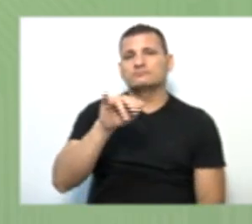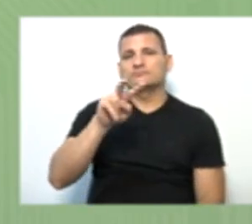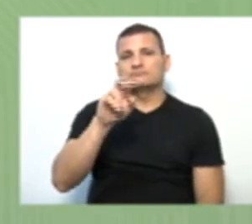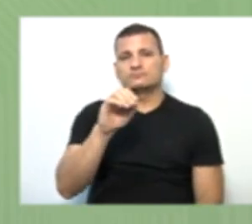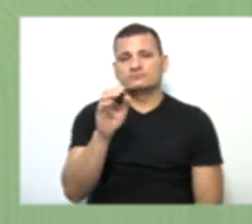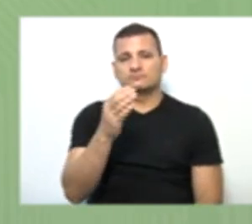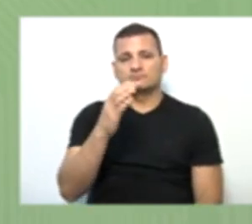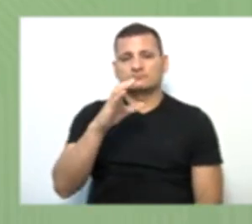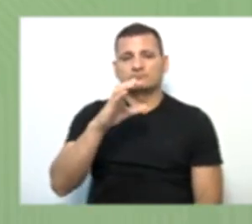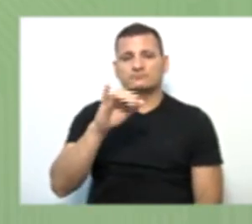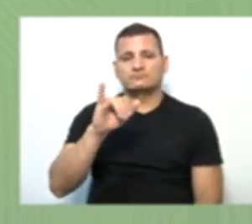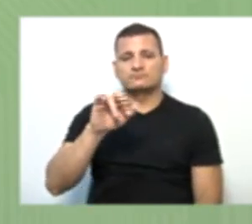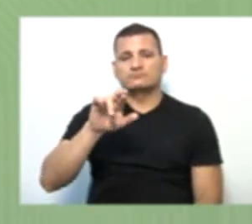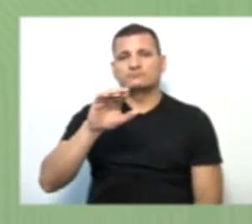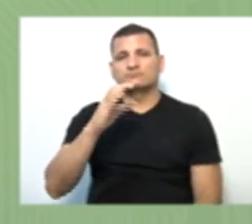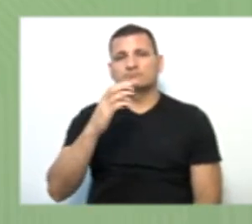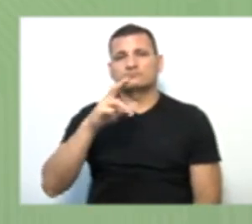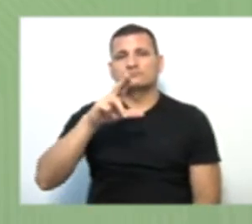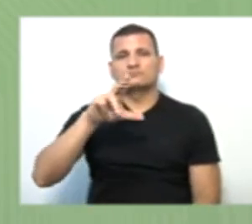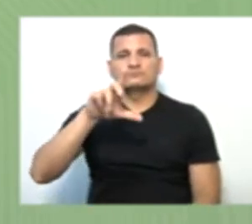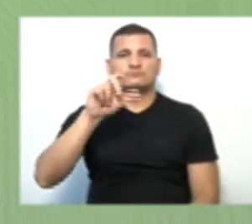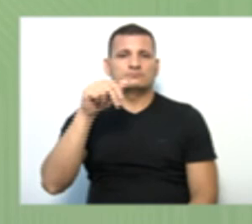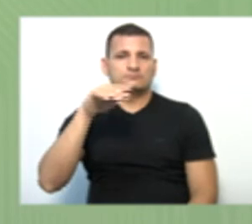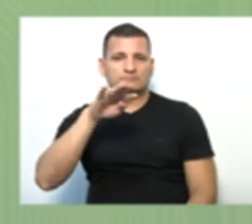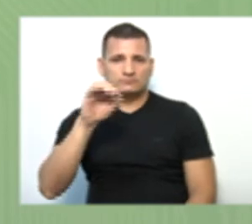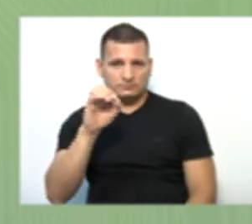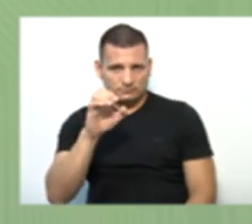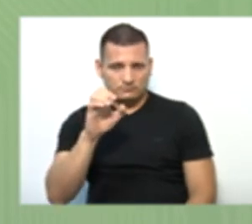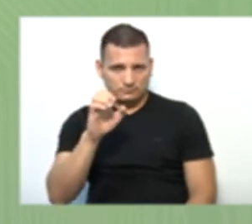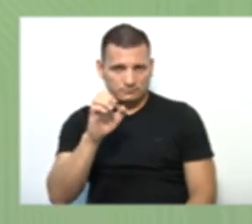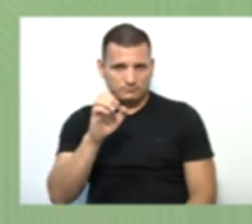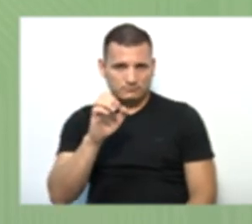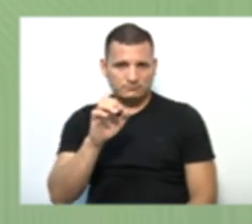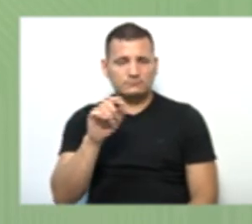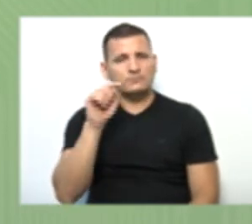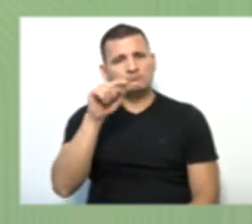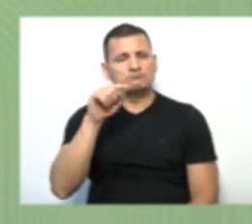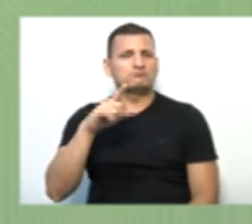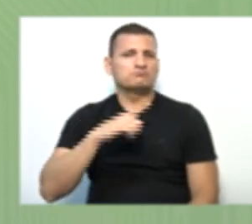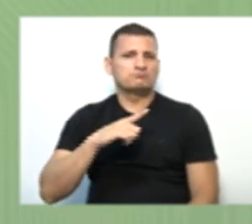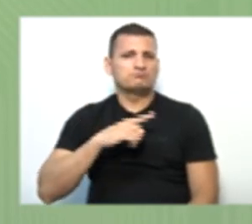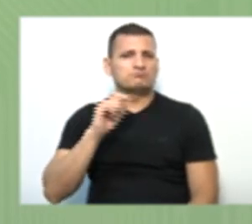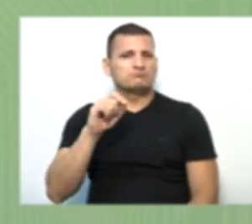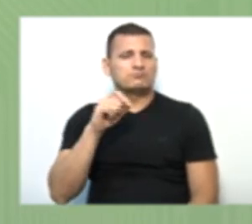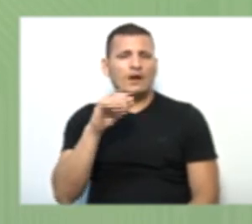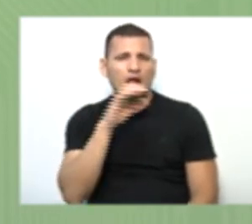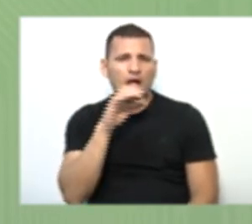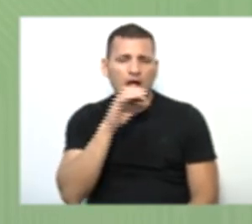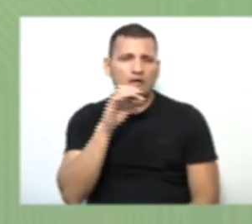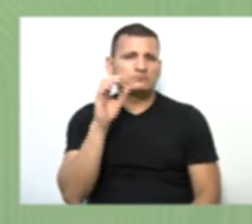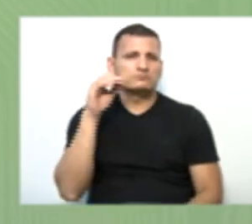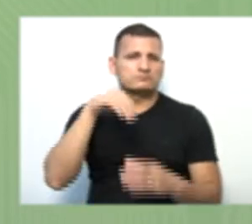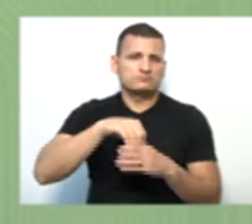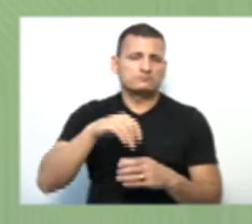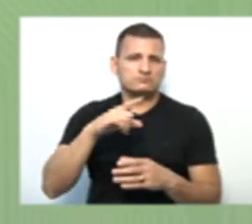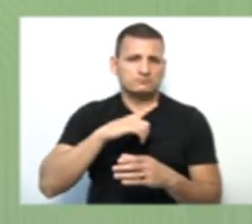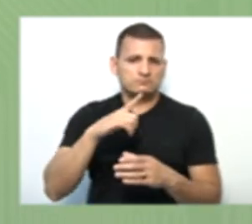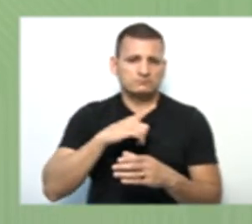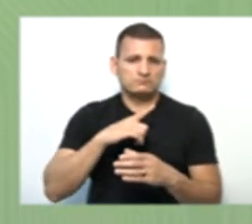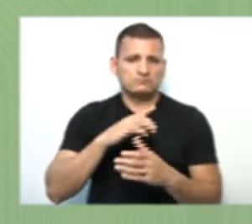Olha, ativo circulante, tá vendo? Circula, circula. Se ele circula, ele está rápido. Então, ativo